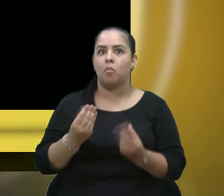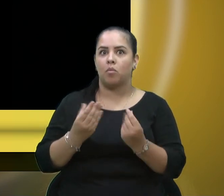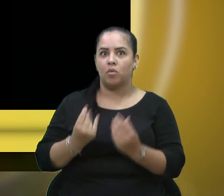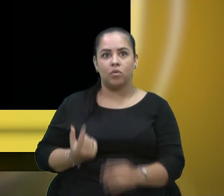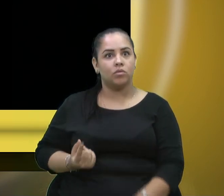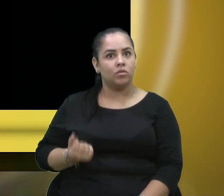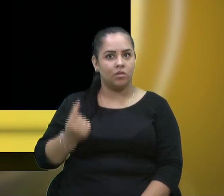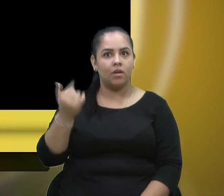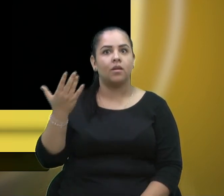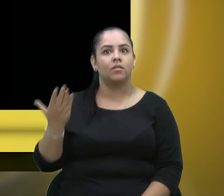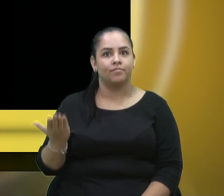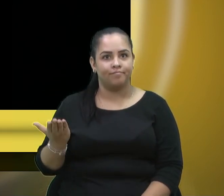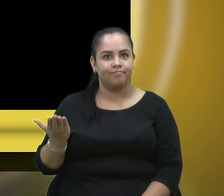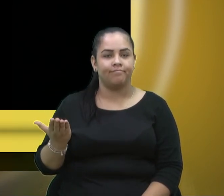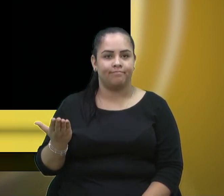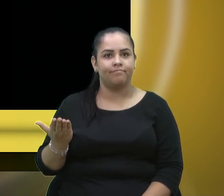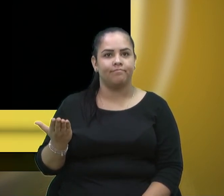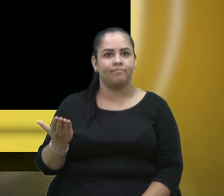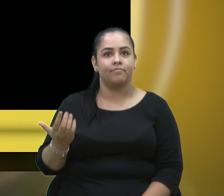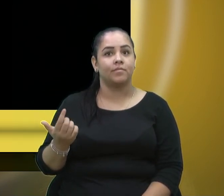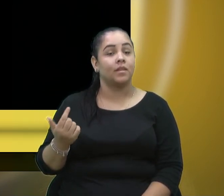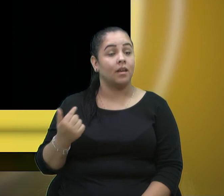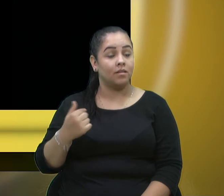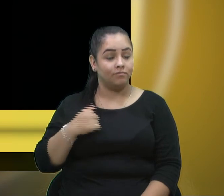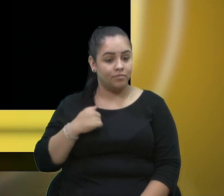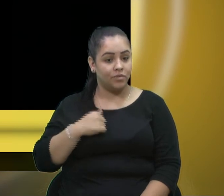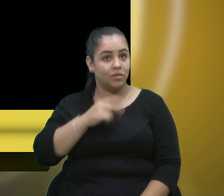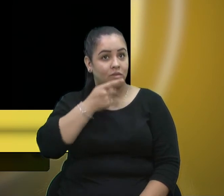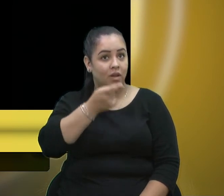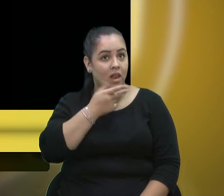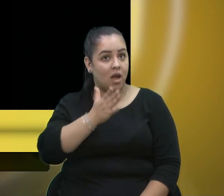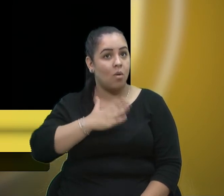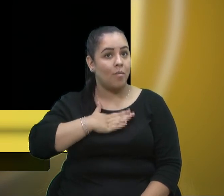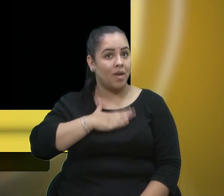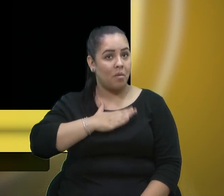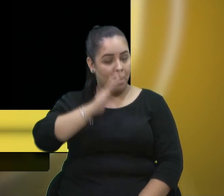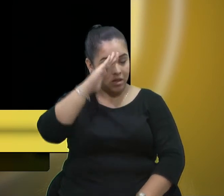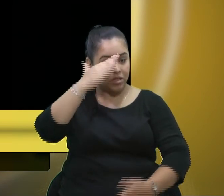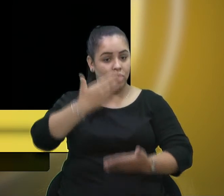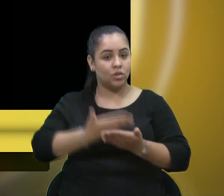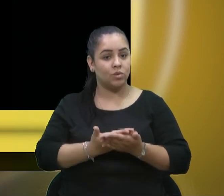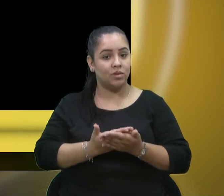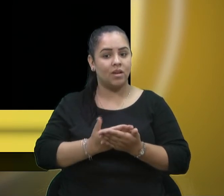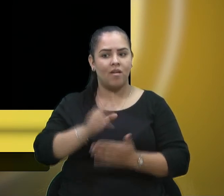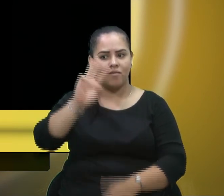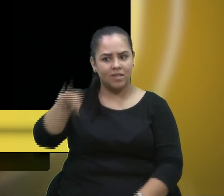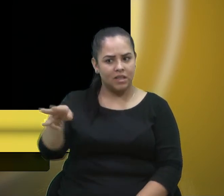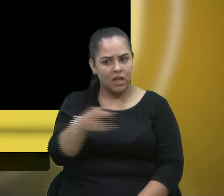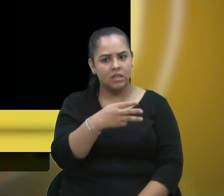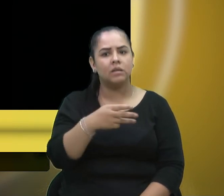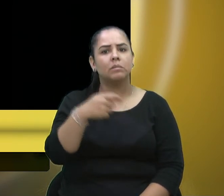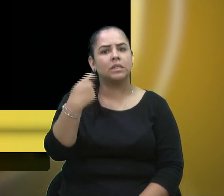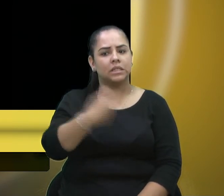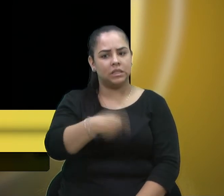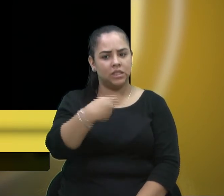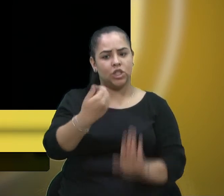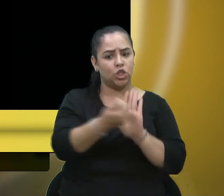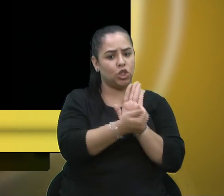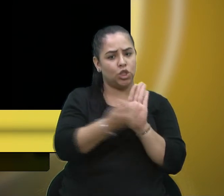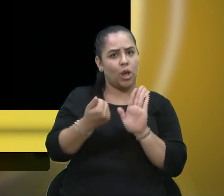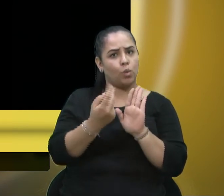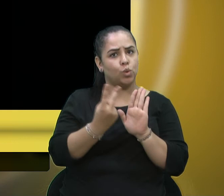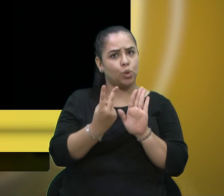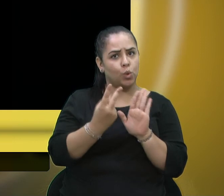Então, eu vou deixar registrado minha posição, de que a Visat tinha que ter recuado, sim,